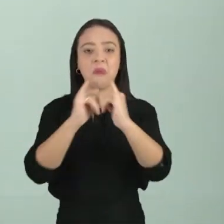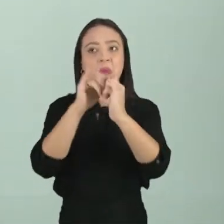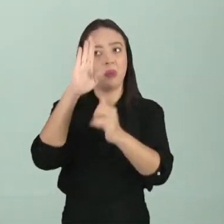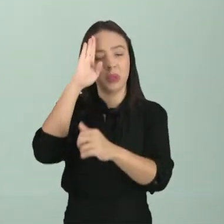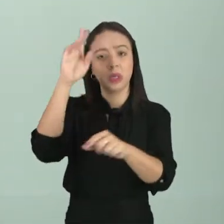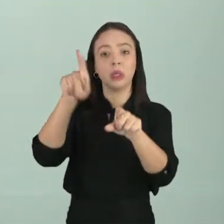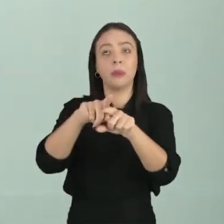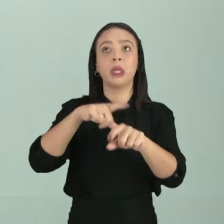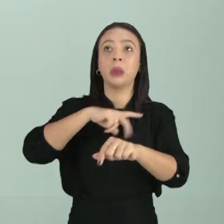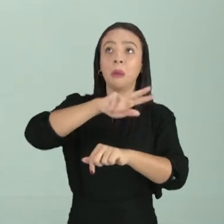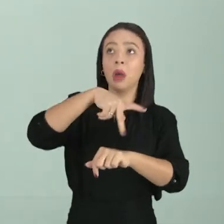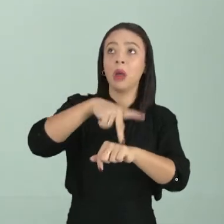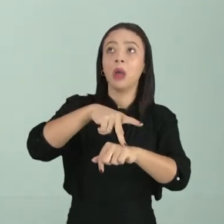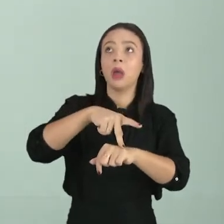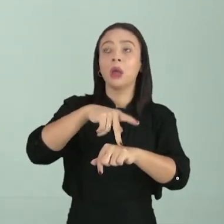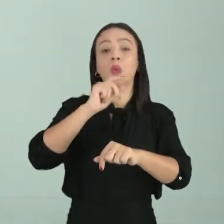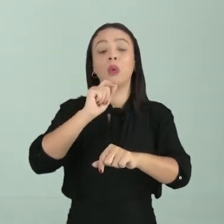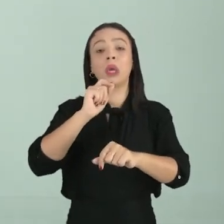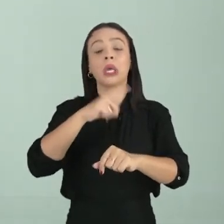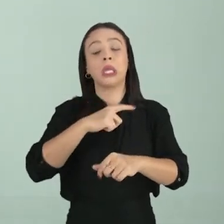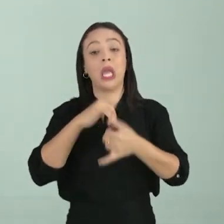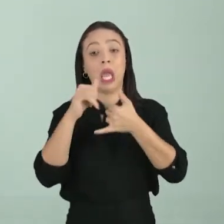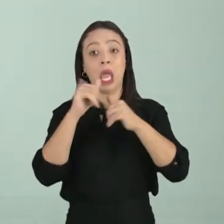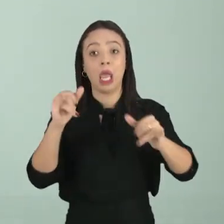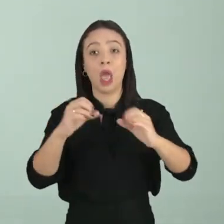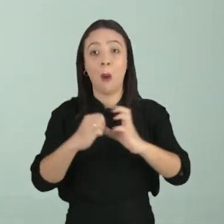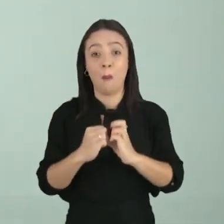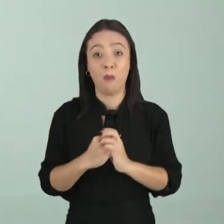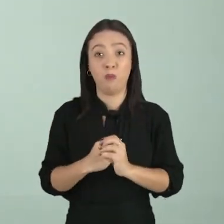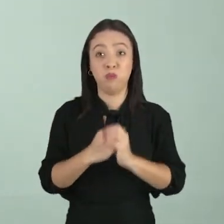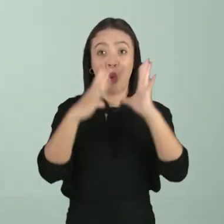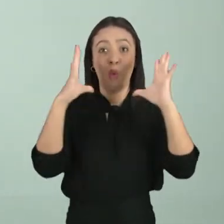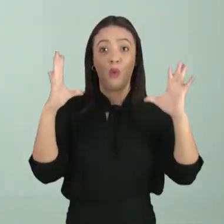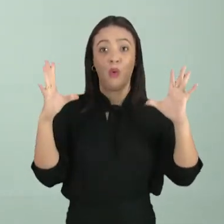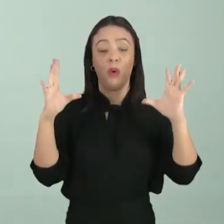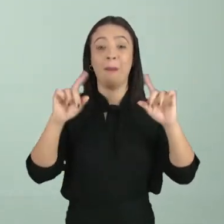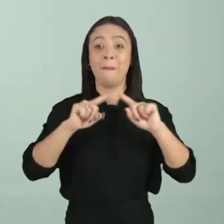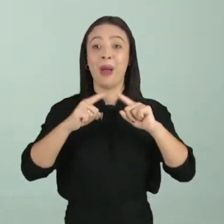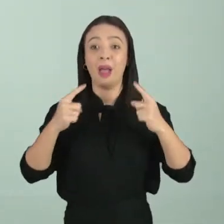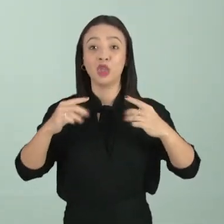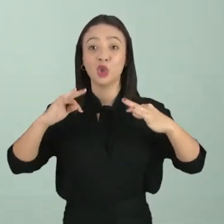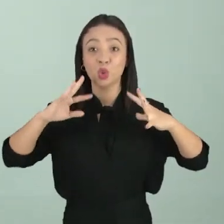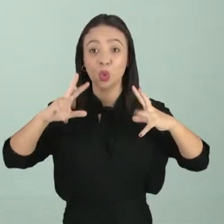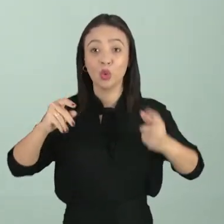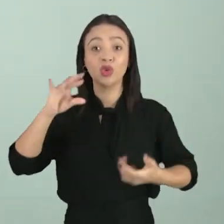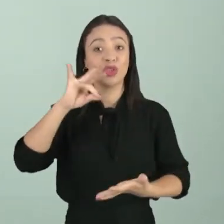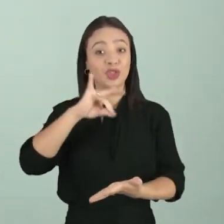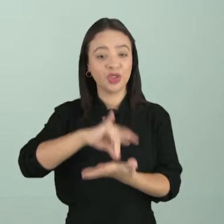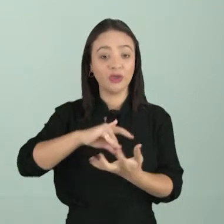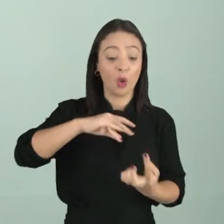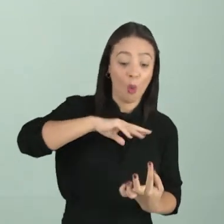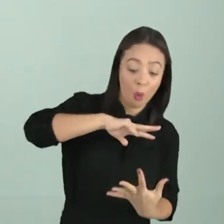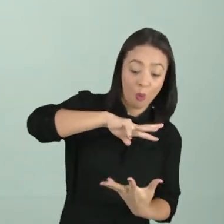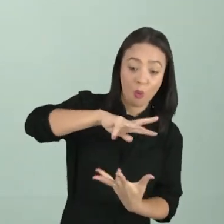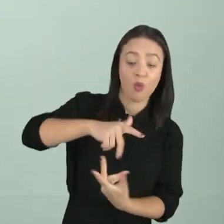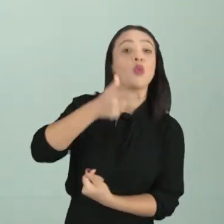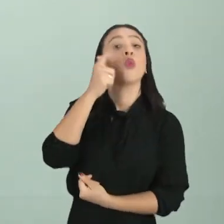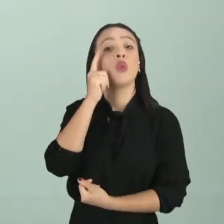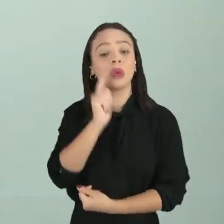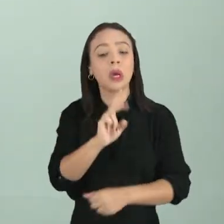mais com energia nuclear, mas para que todo mundo, o mundo inteiro, né, consiga